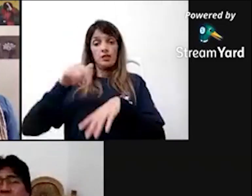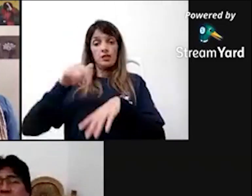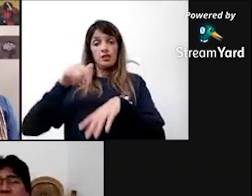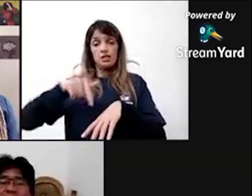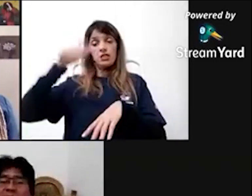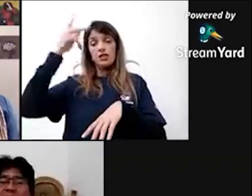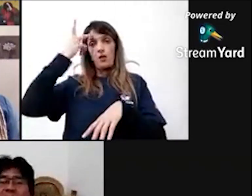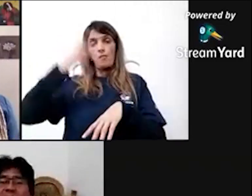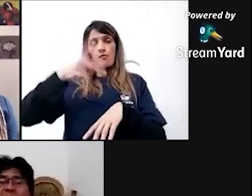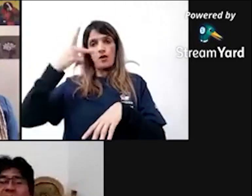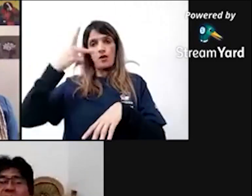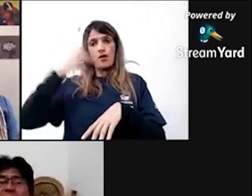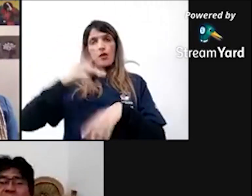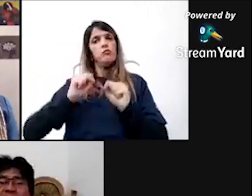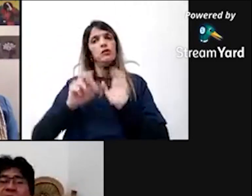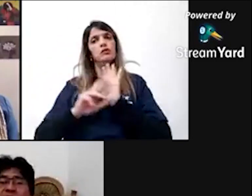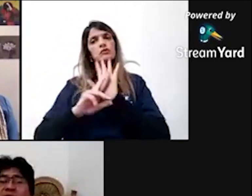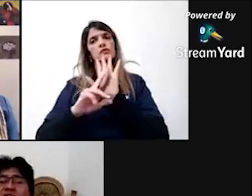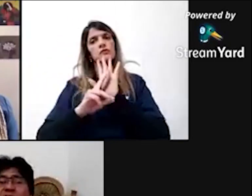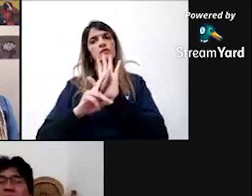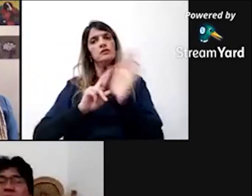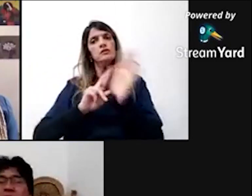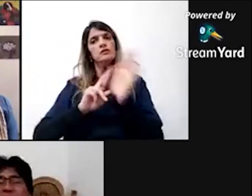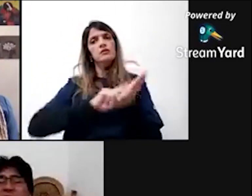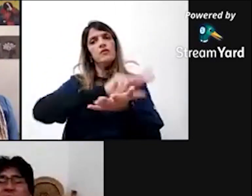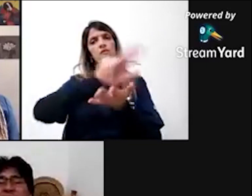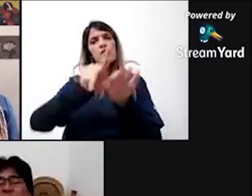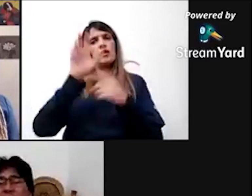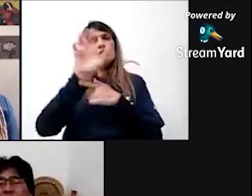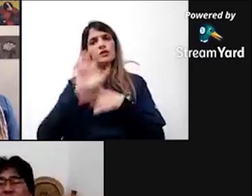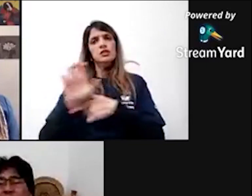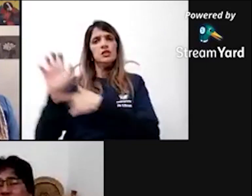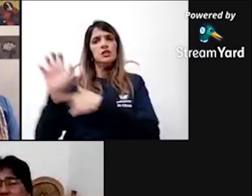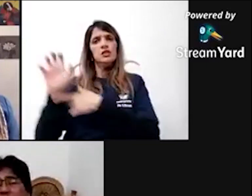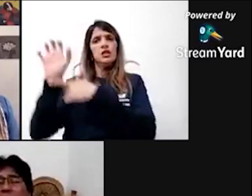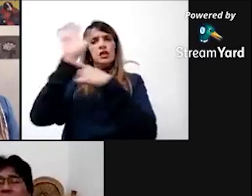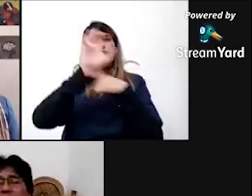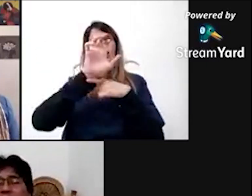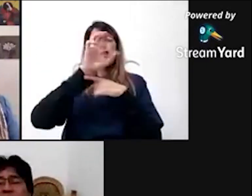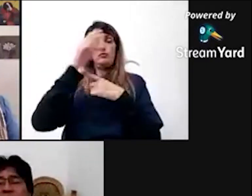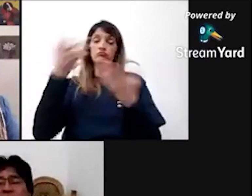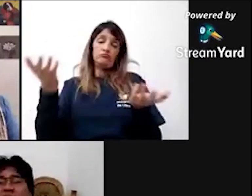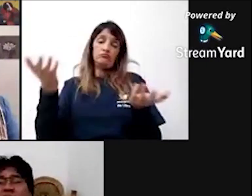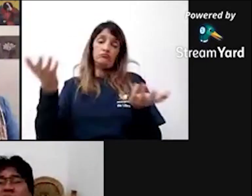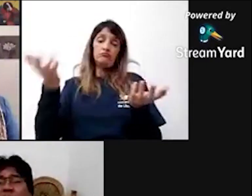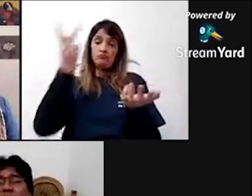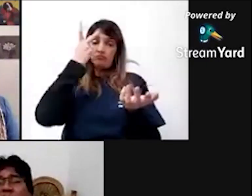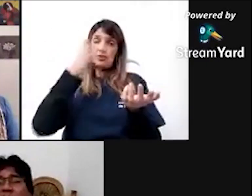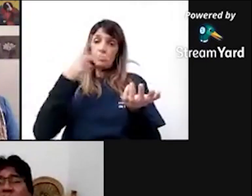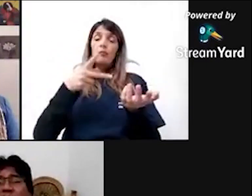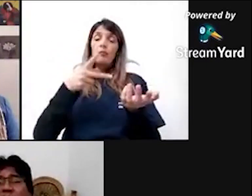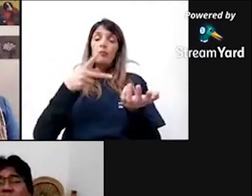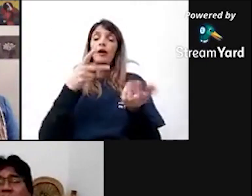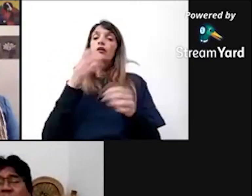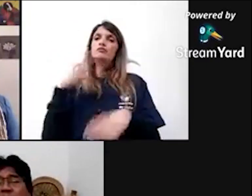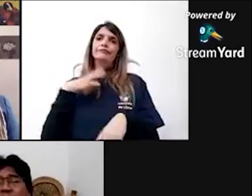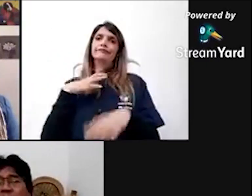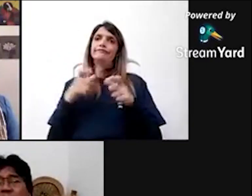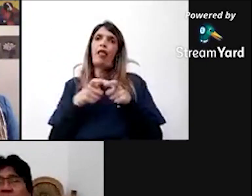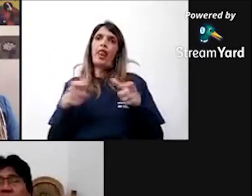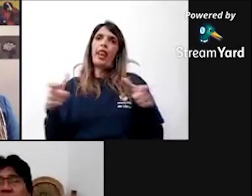e que pode ser referência para vários outros estados, como sempre é. São Paulo é uma grande